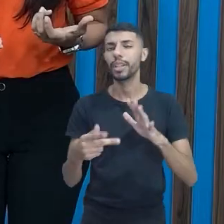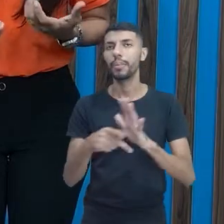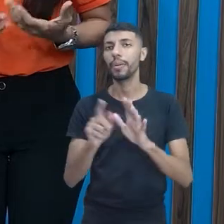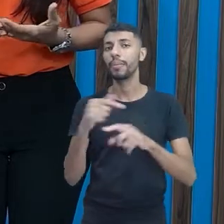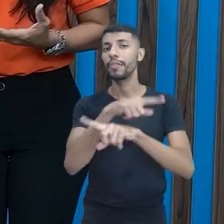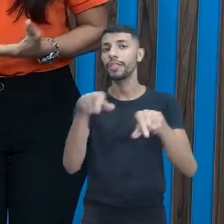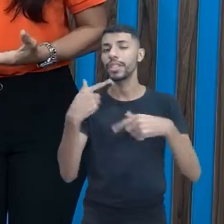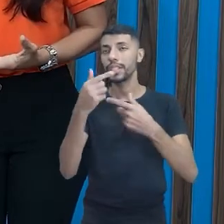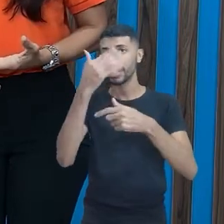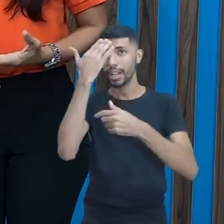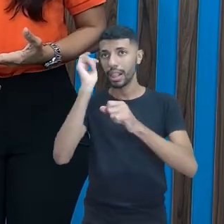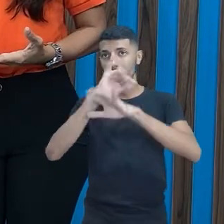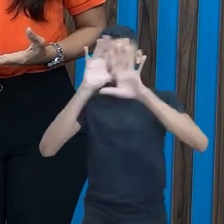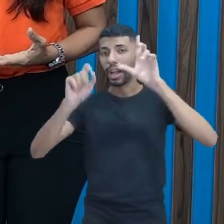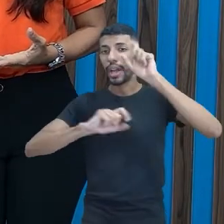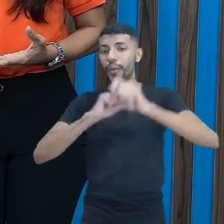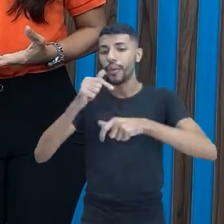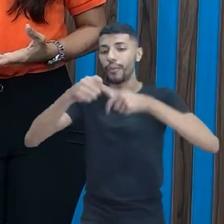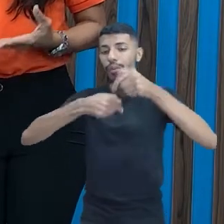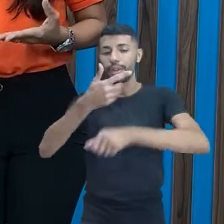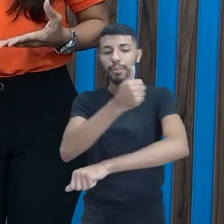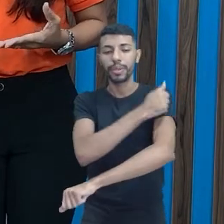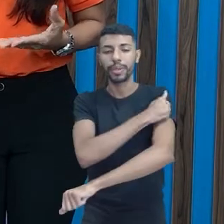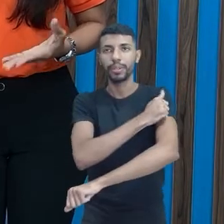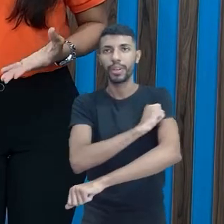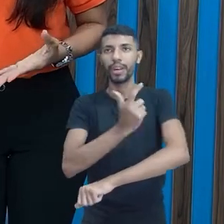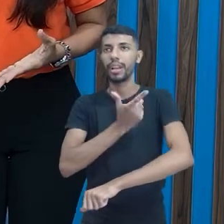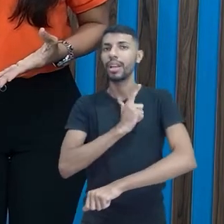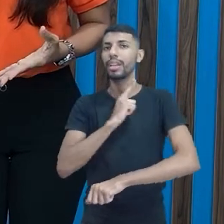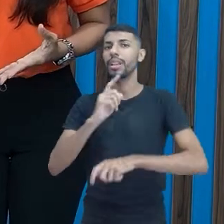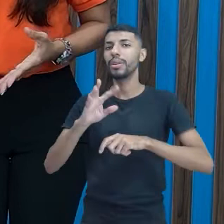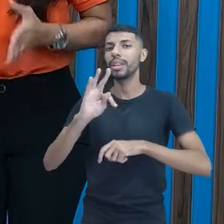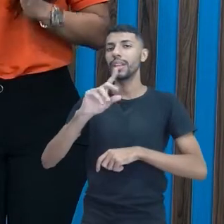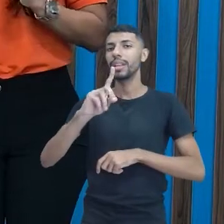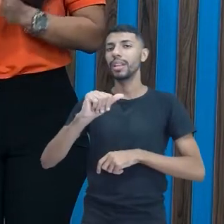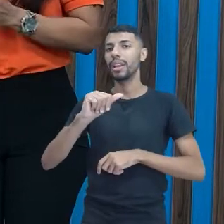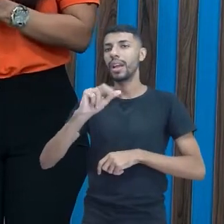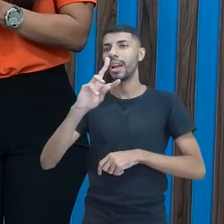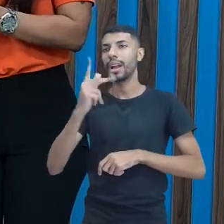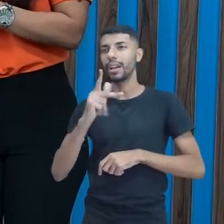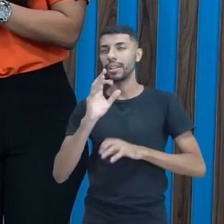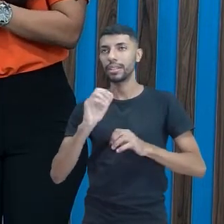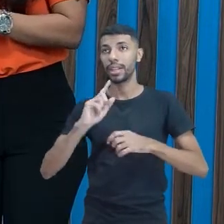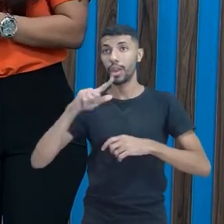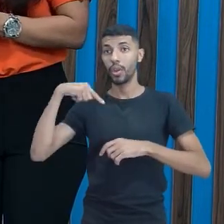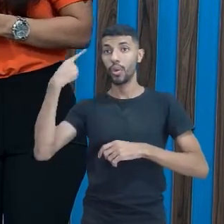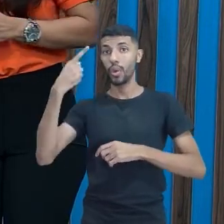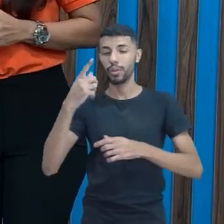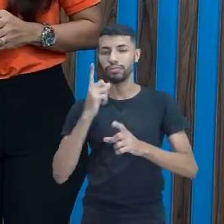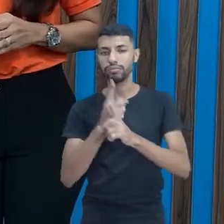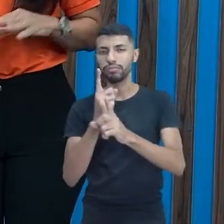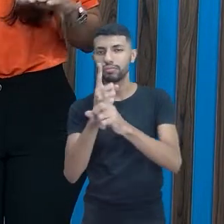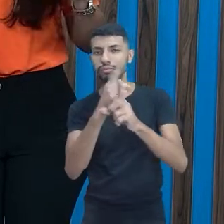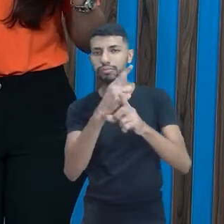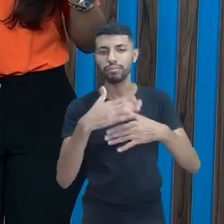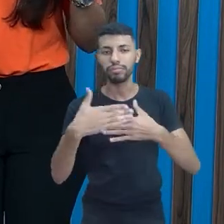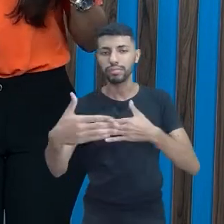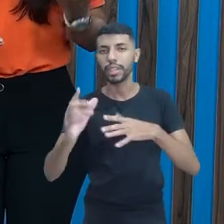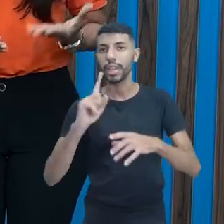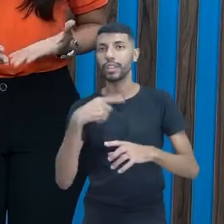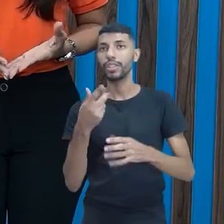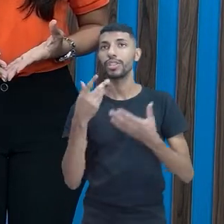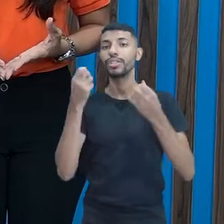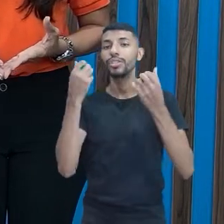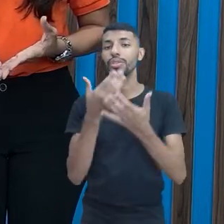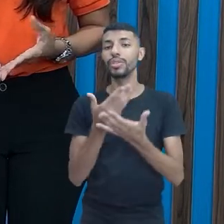entendam o funcionamento do estudante que tem o TDAH. Nos nossos próximos encontros, a gente vai falar das